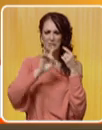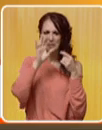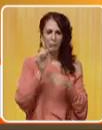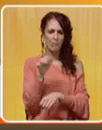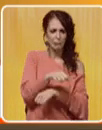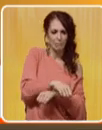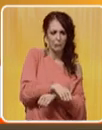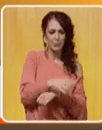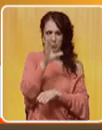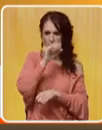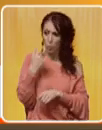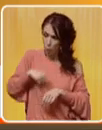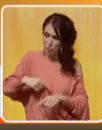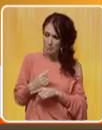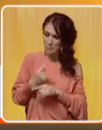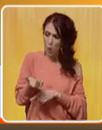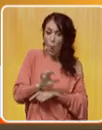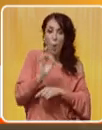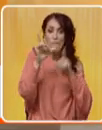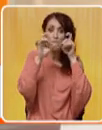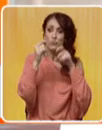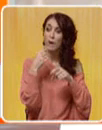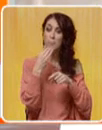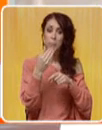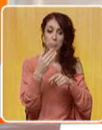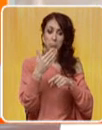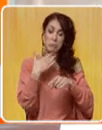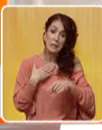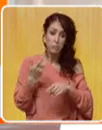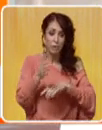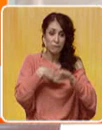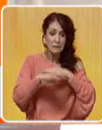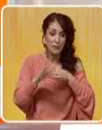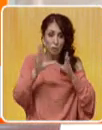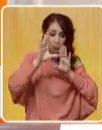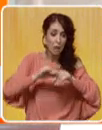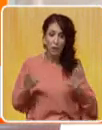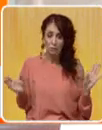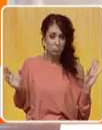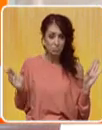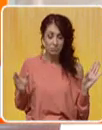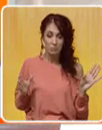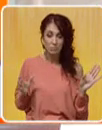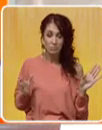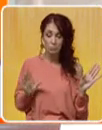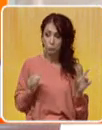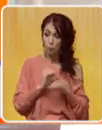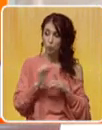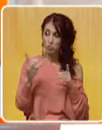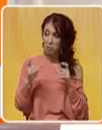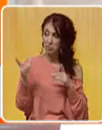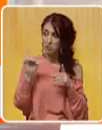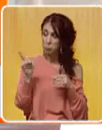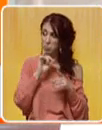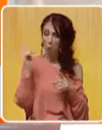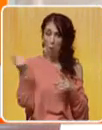traçar a perna que ainda tenho ou se era o fotógrafo que por acaso era era a pé de onde morava cá em Lisboa e e que já me conhecia muito bem se calhar era